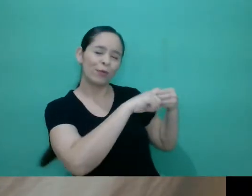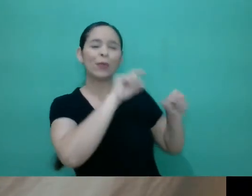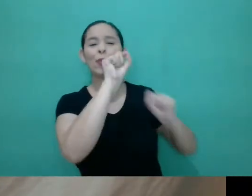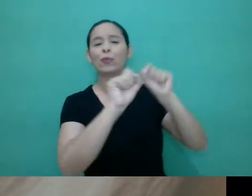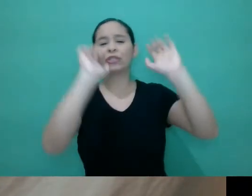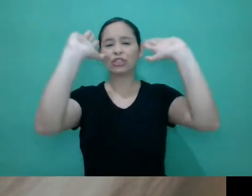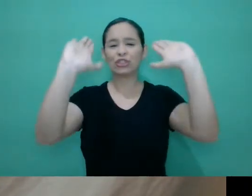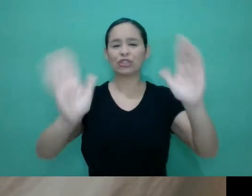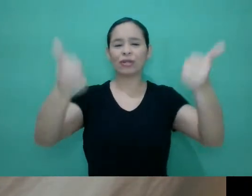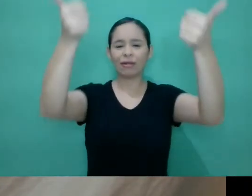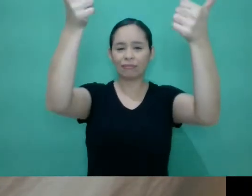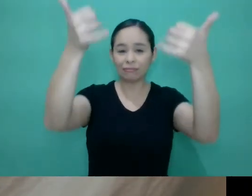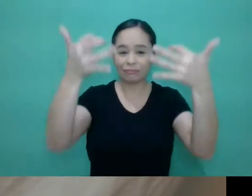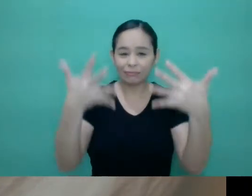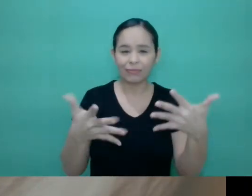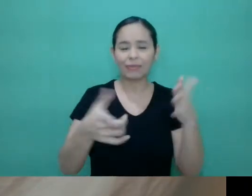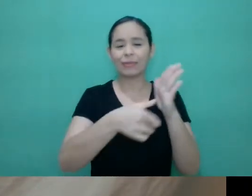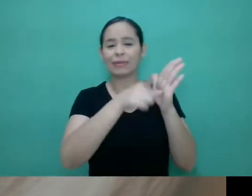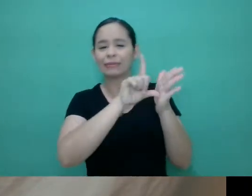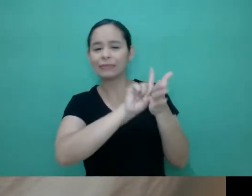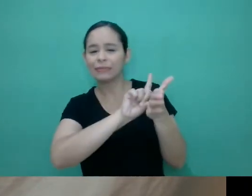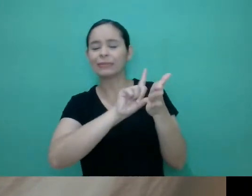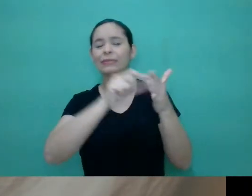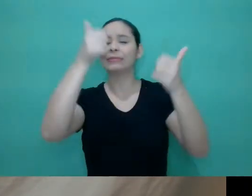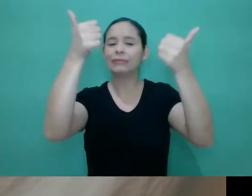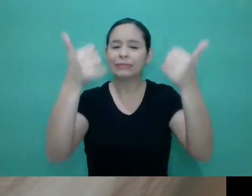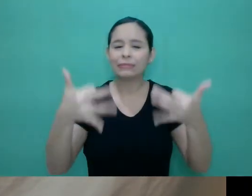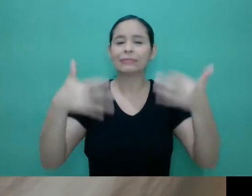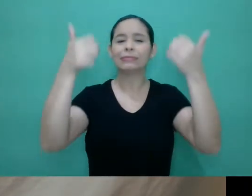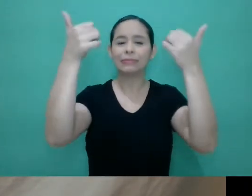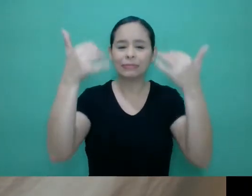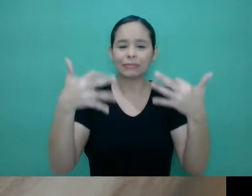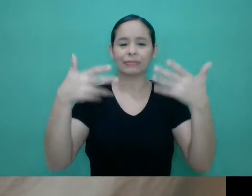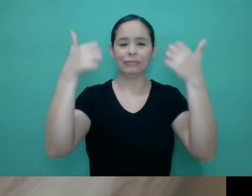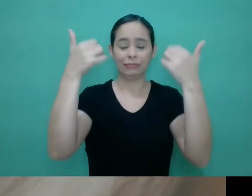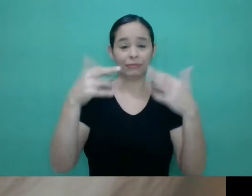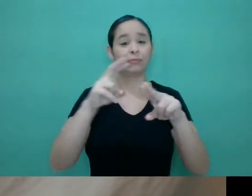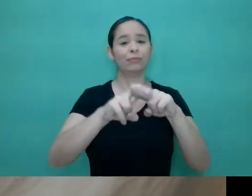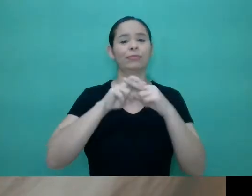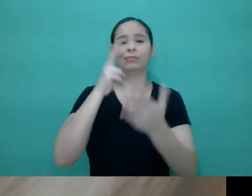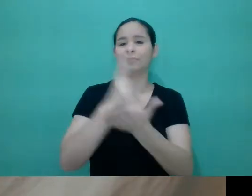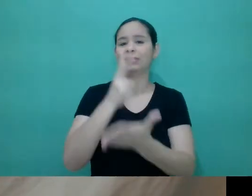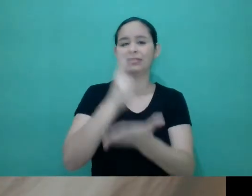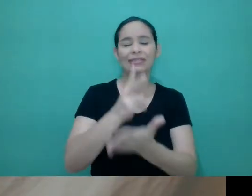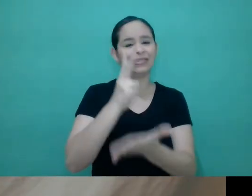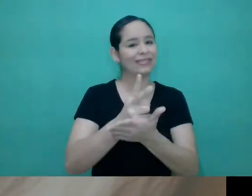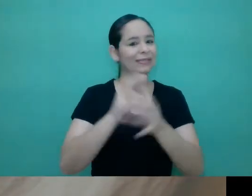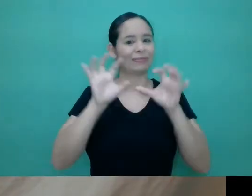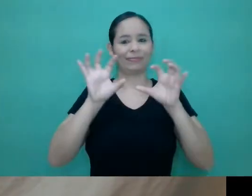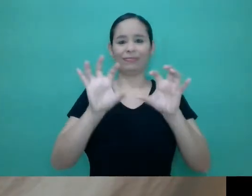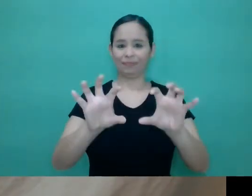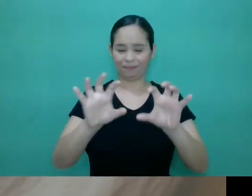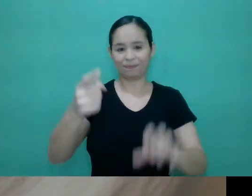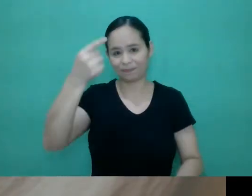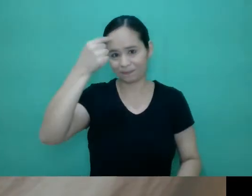a coisas que já foram mencionadas, então sempre nesse zigue-zague aí de